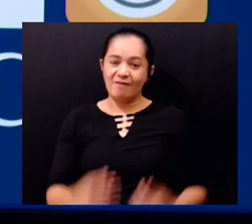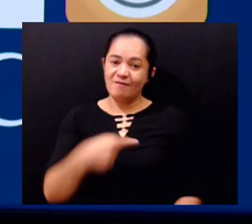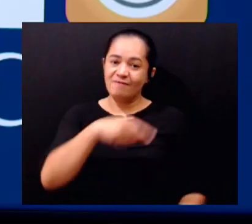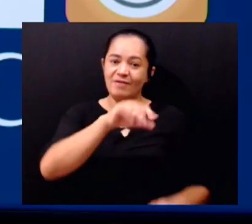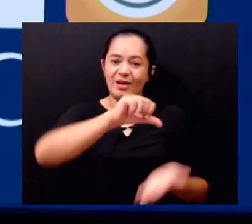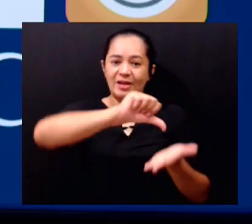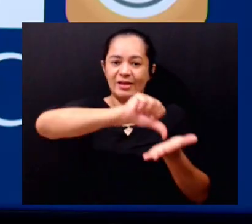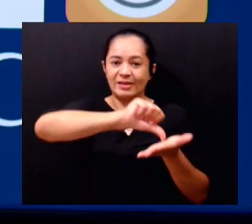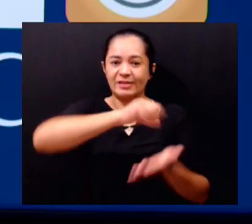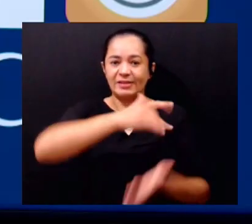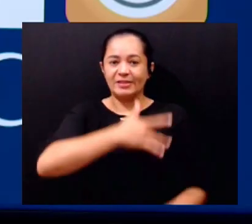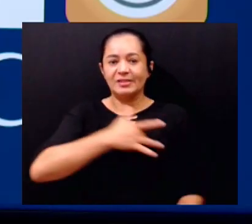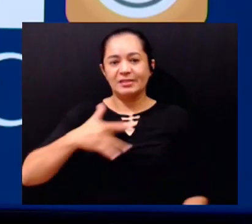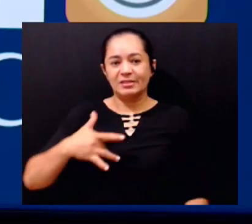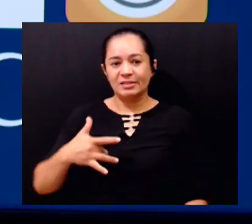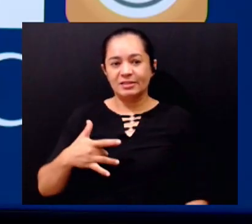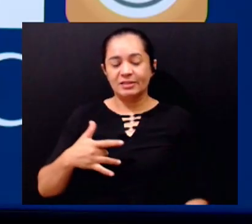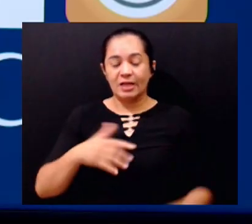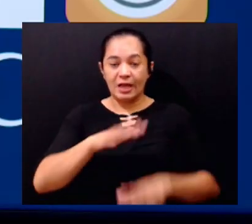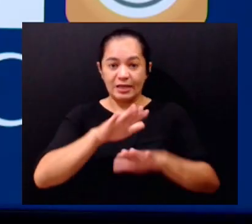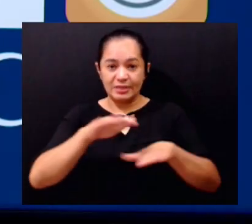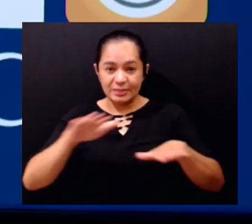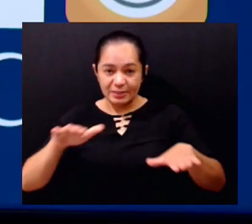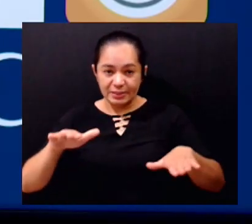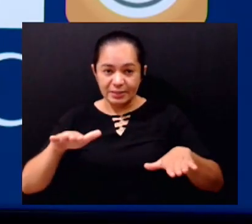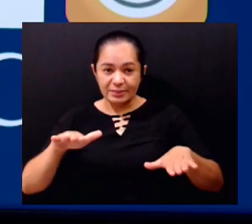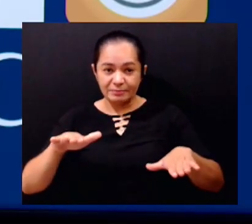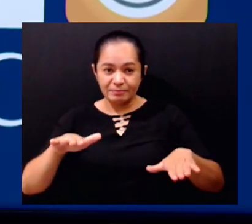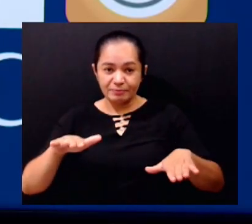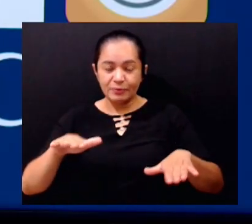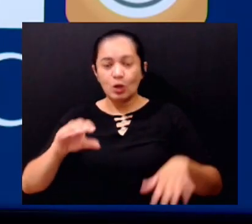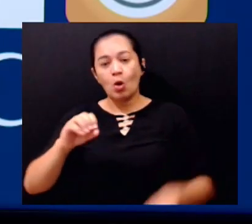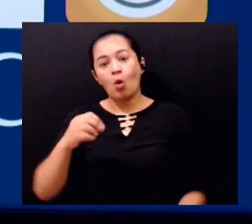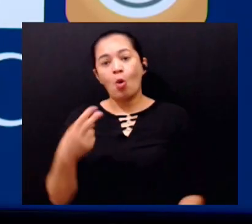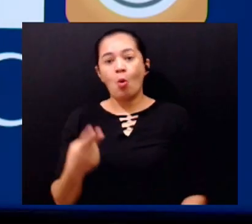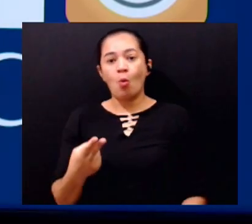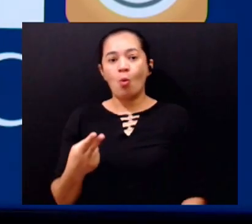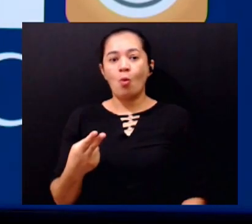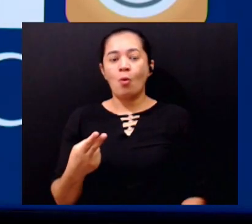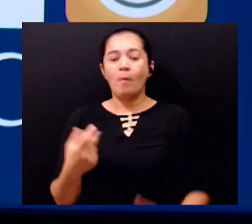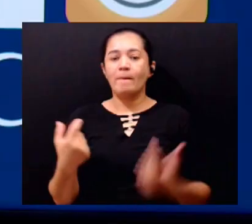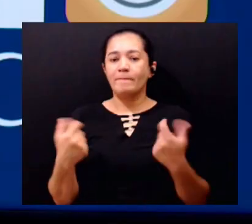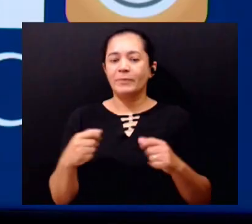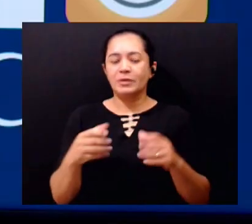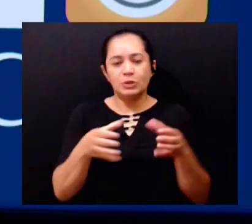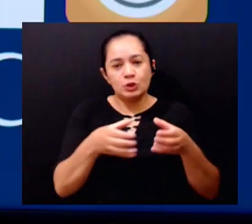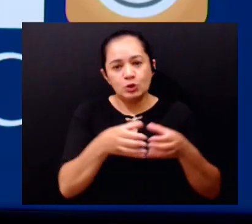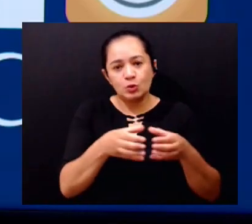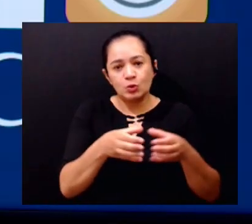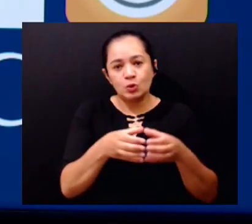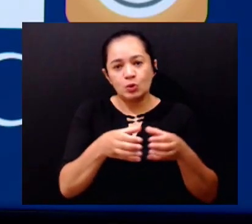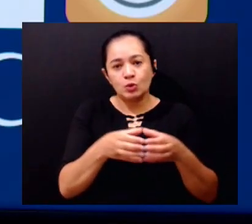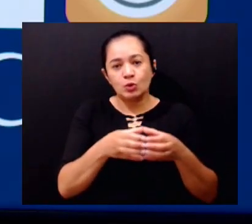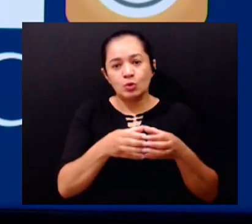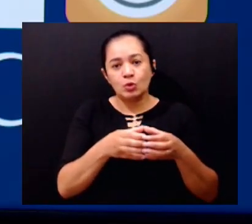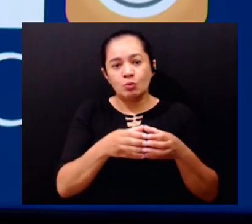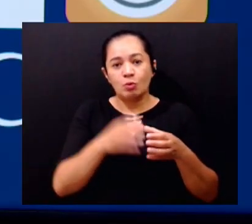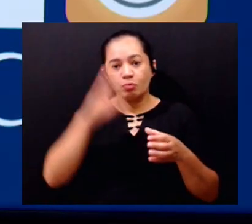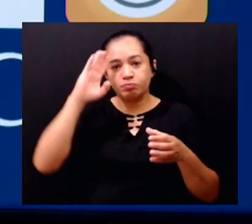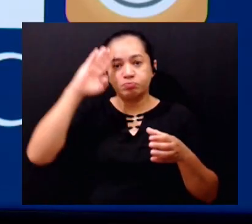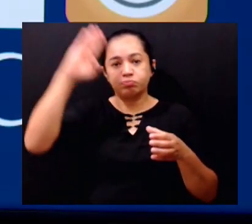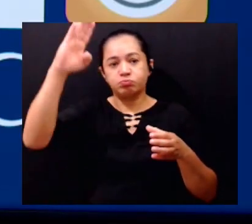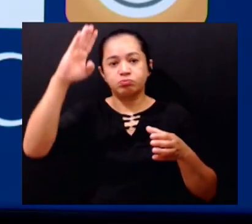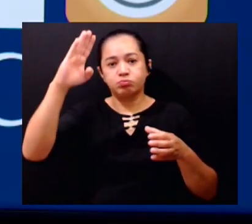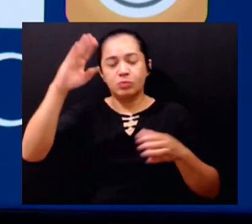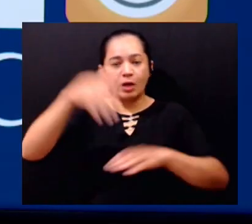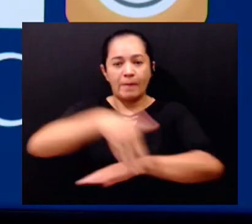não foram imunizadas ainda contra a doença ou estejam em critérios de grupos prioritários, tá? Ribeirinhos, quilombolas,